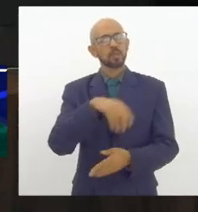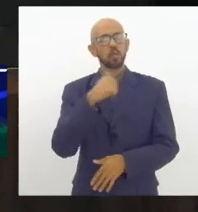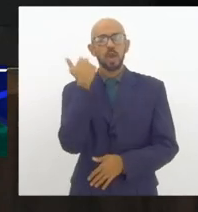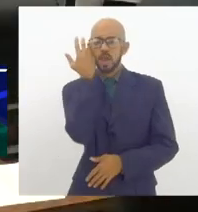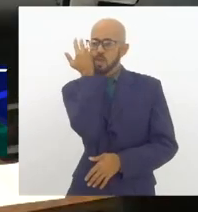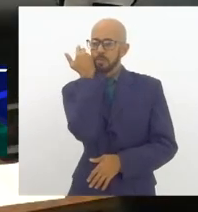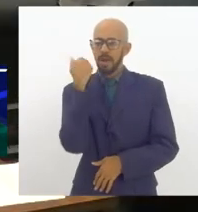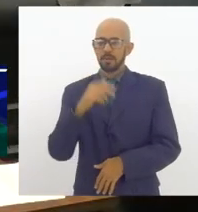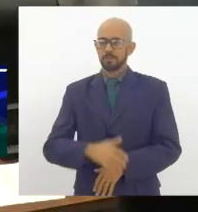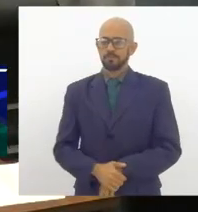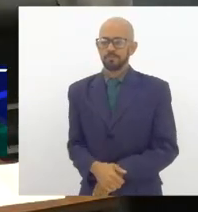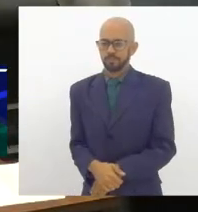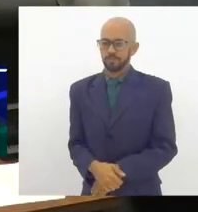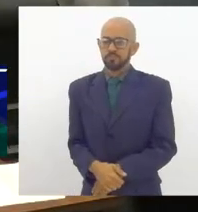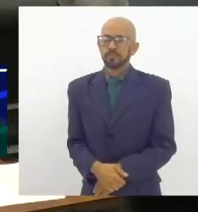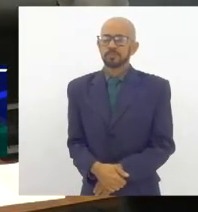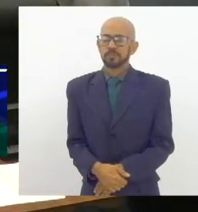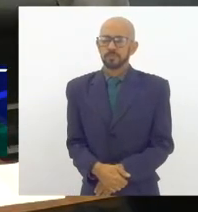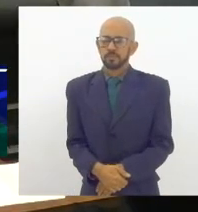ele